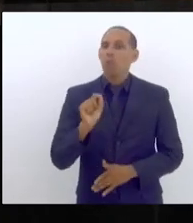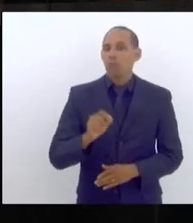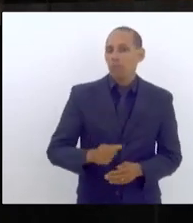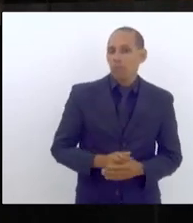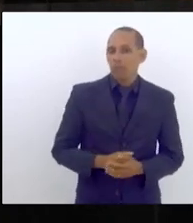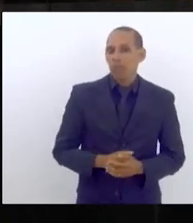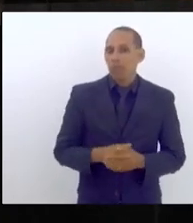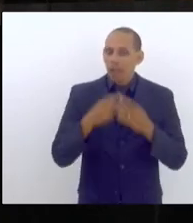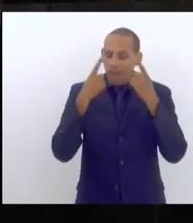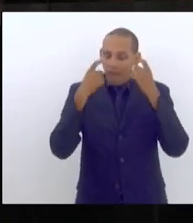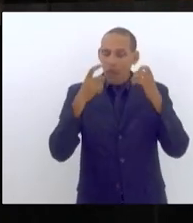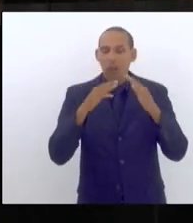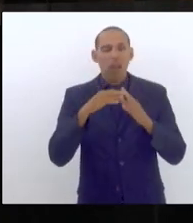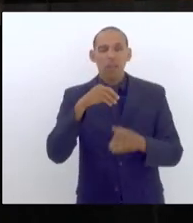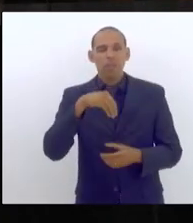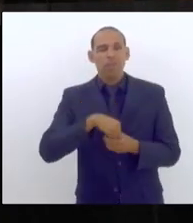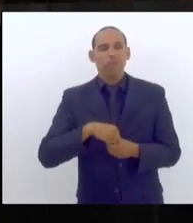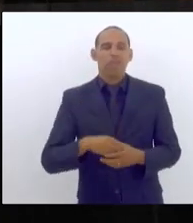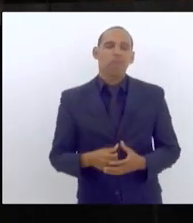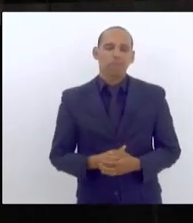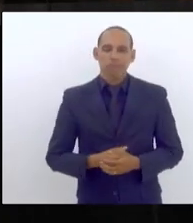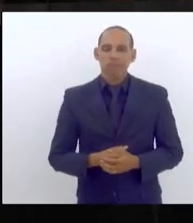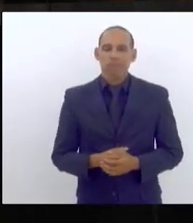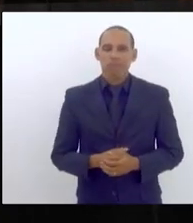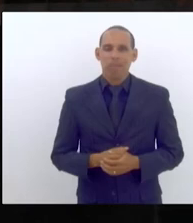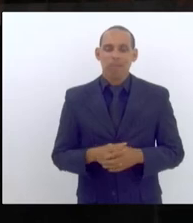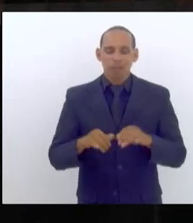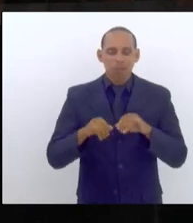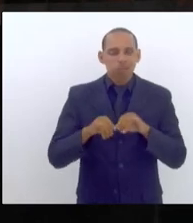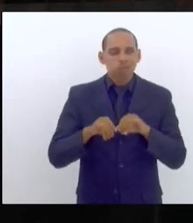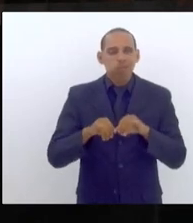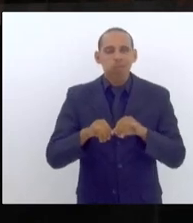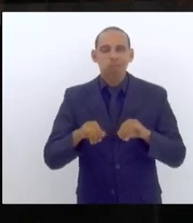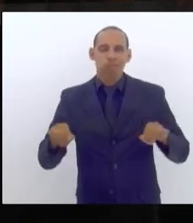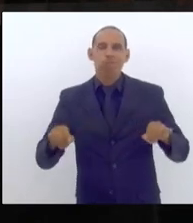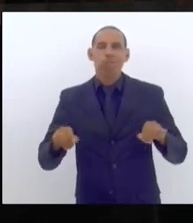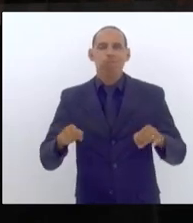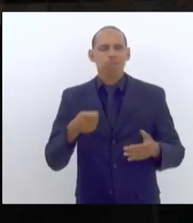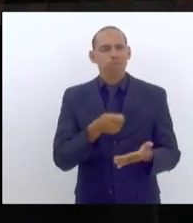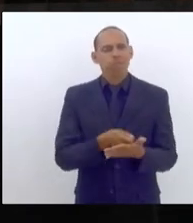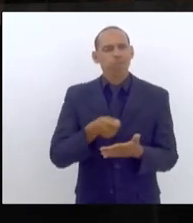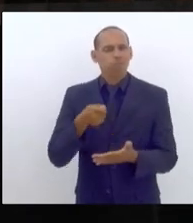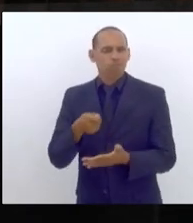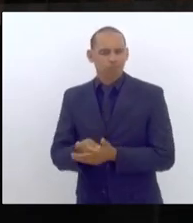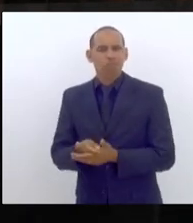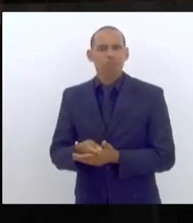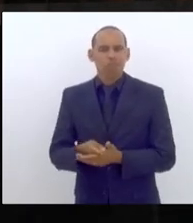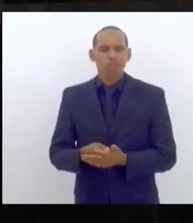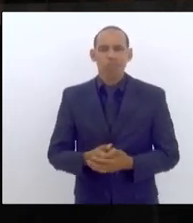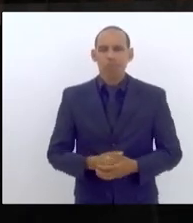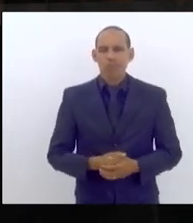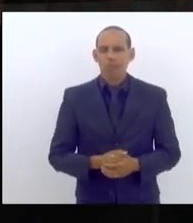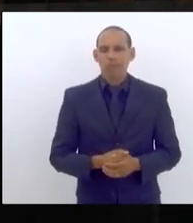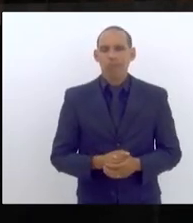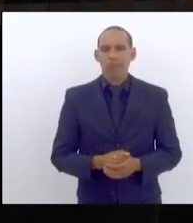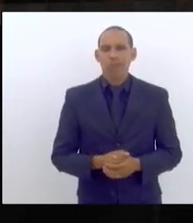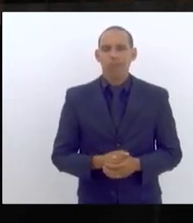a violência doméstica, né, a notificação compulsória da violência doméstica.